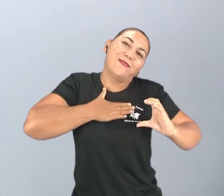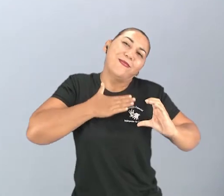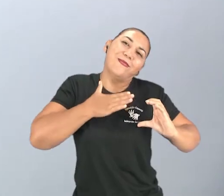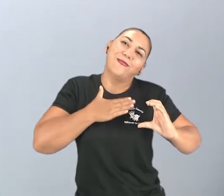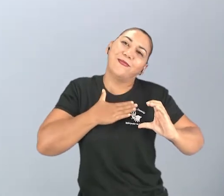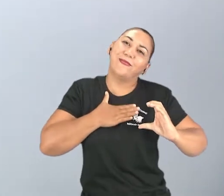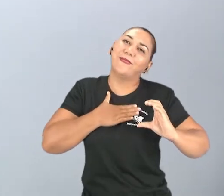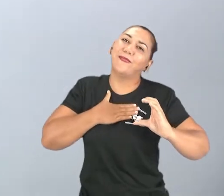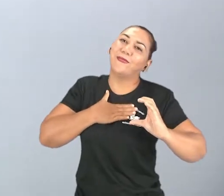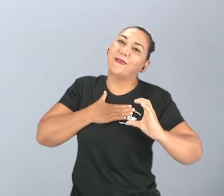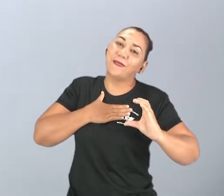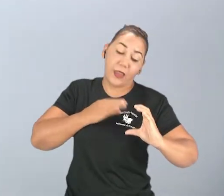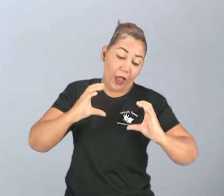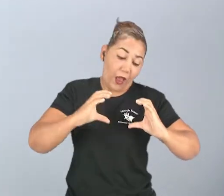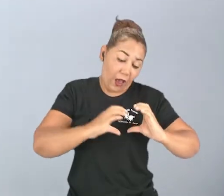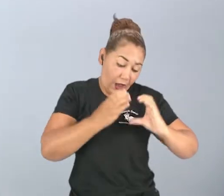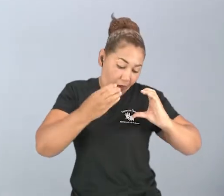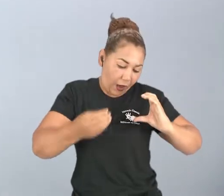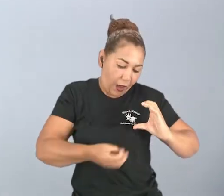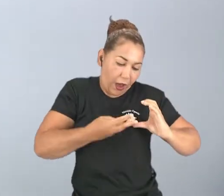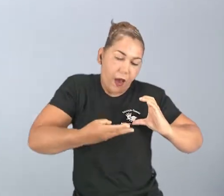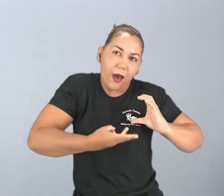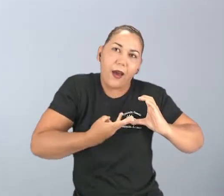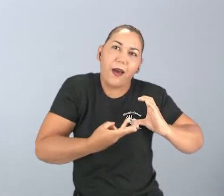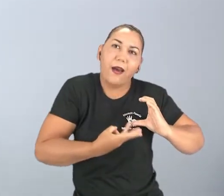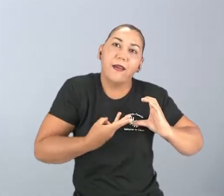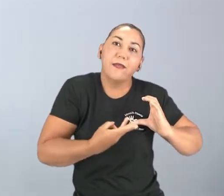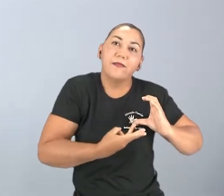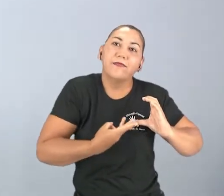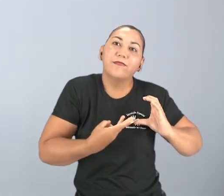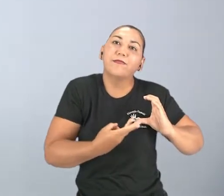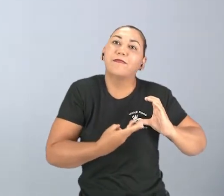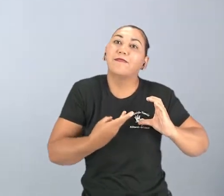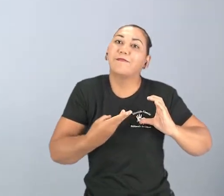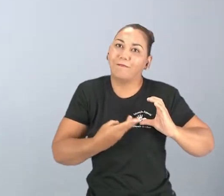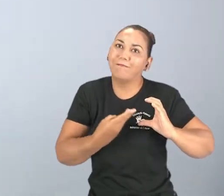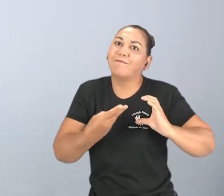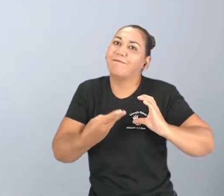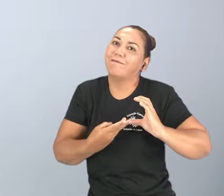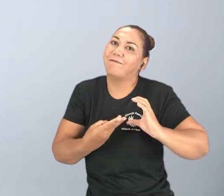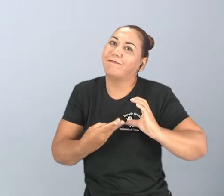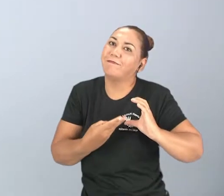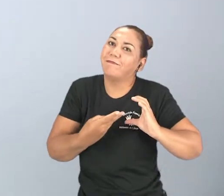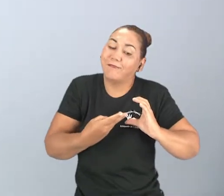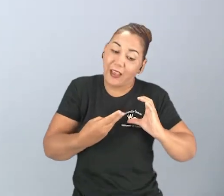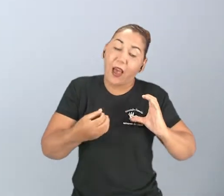amor. Cabem 3 vidas inteiras, cabe uma